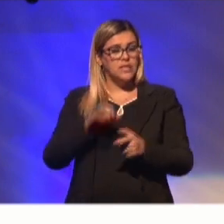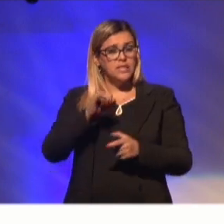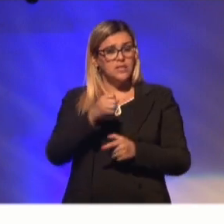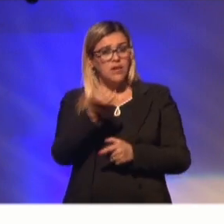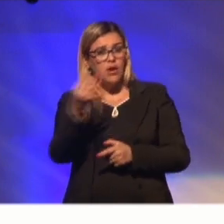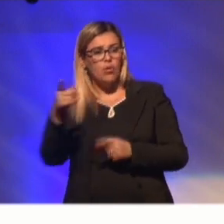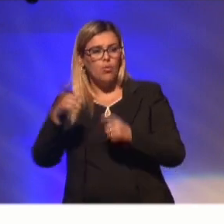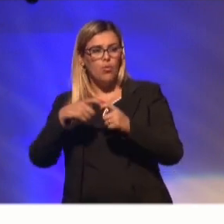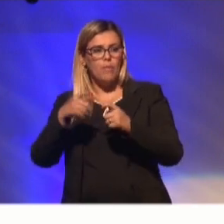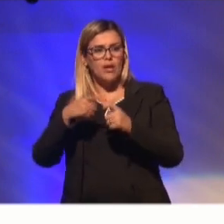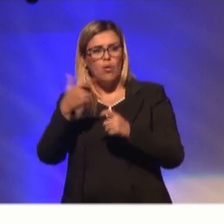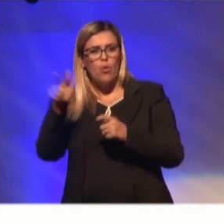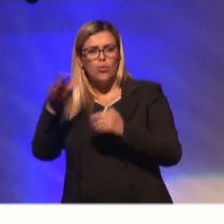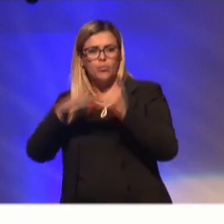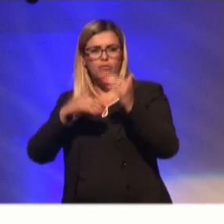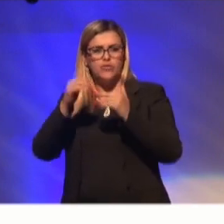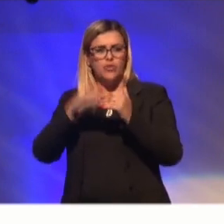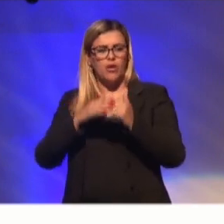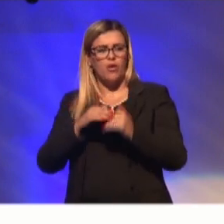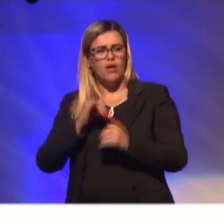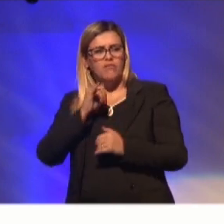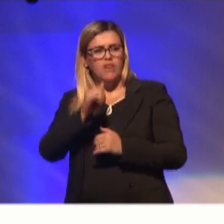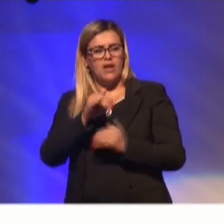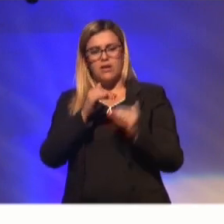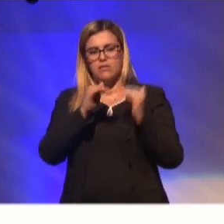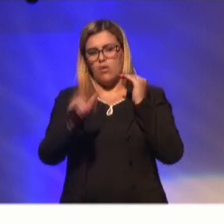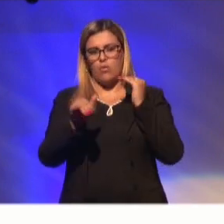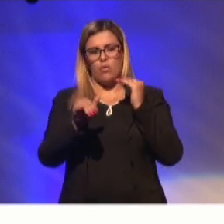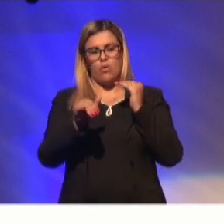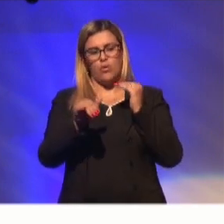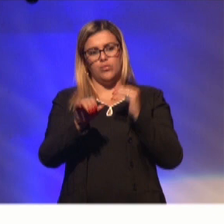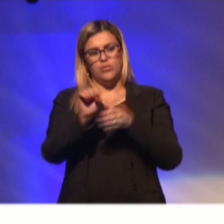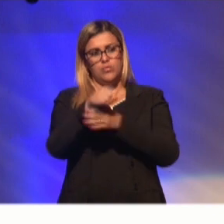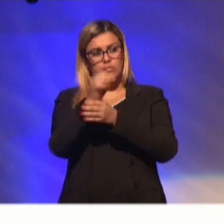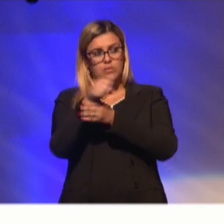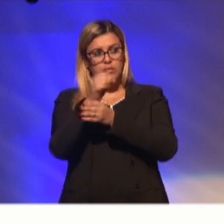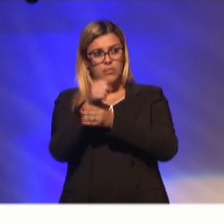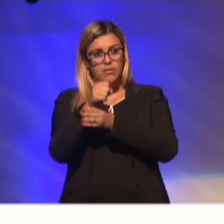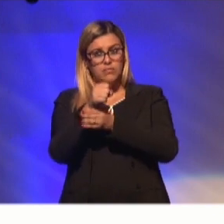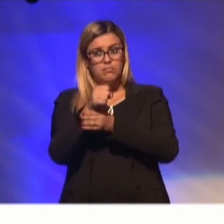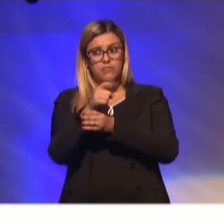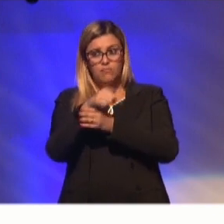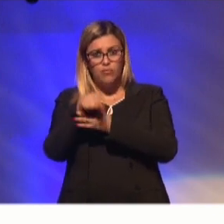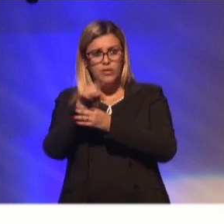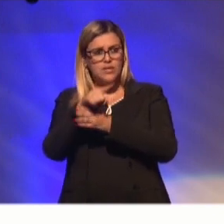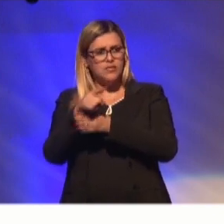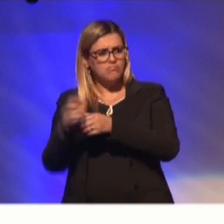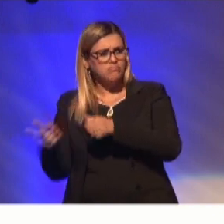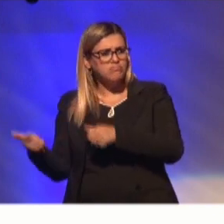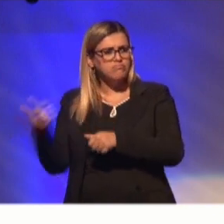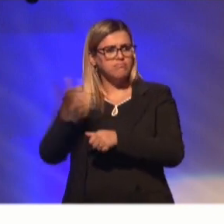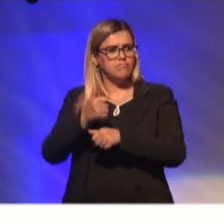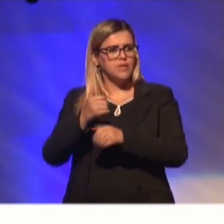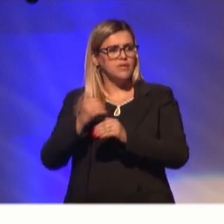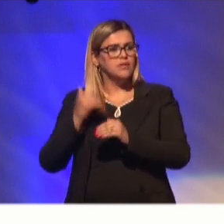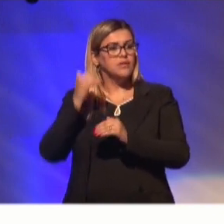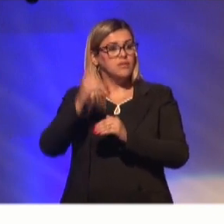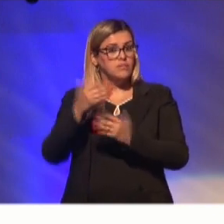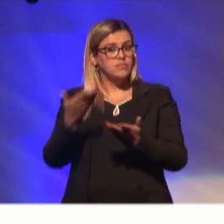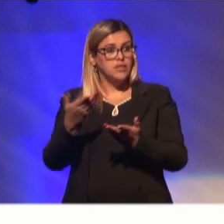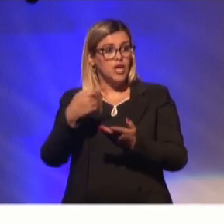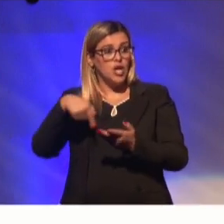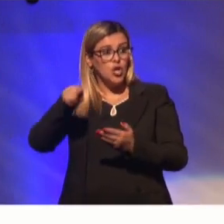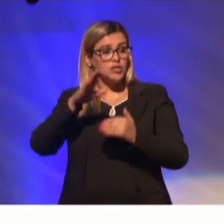algum médico ou qualquer outra profissional falar para vocês que não concorda com determinadas situações, se posicionem. Não deixe, porque a